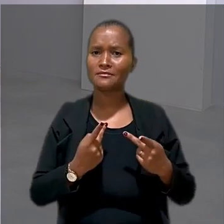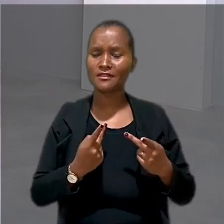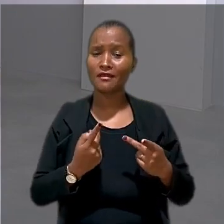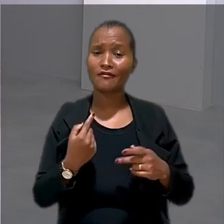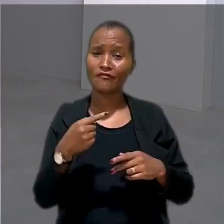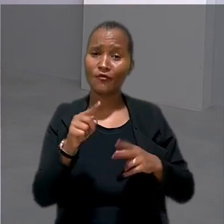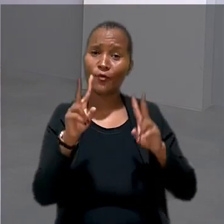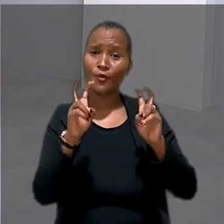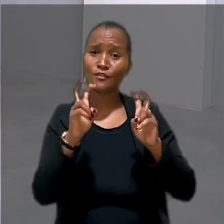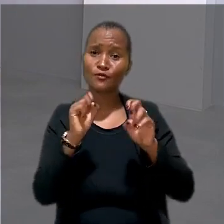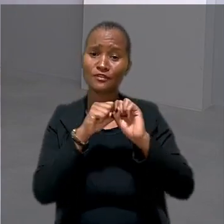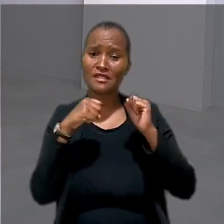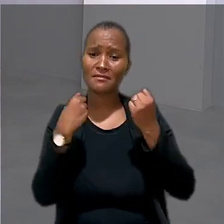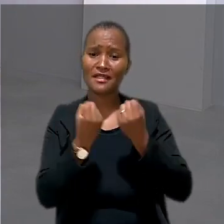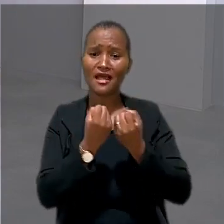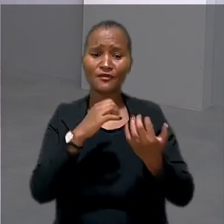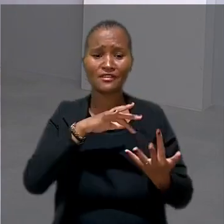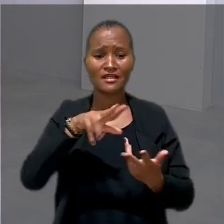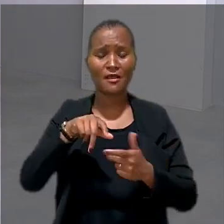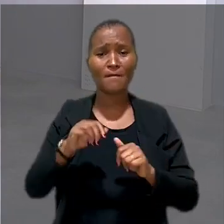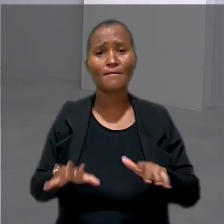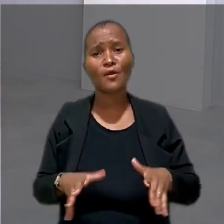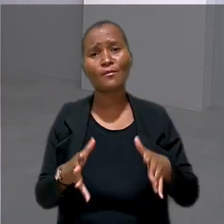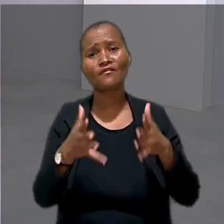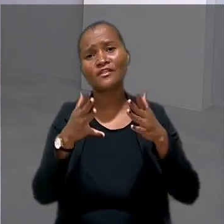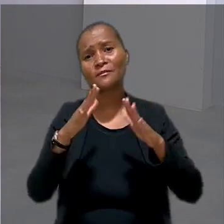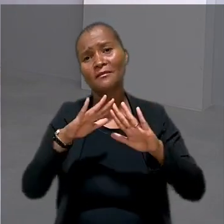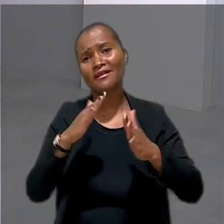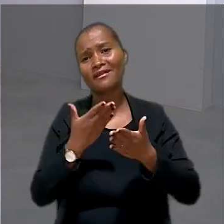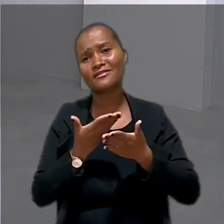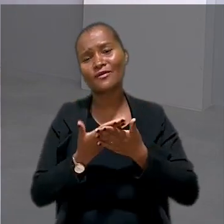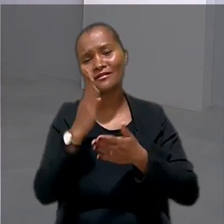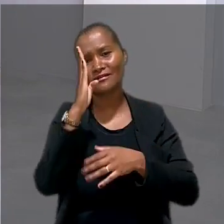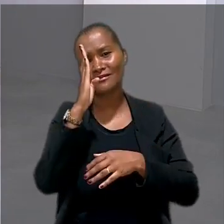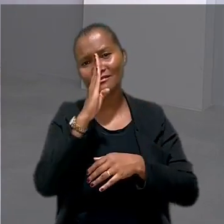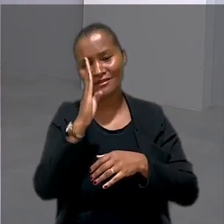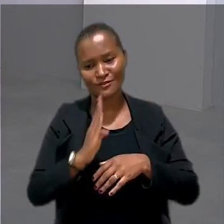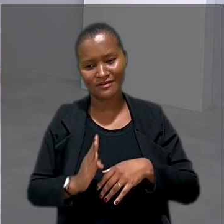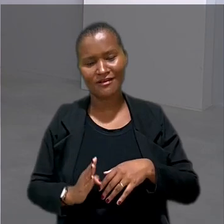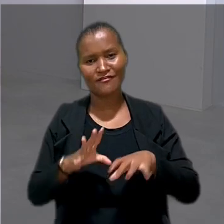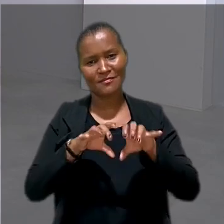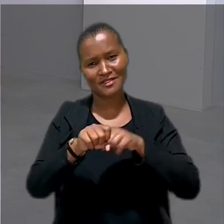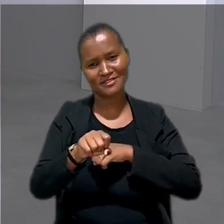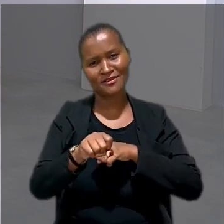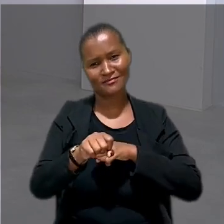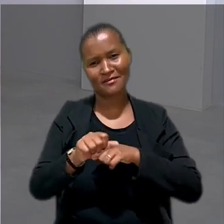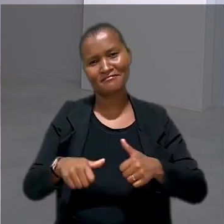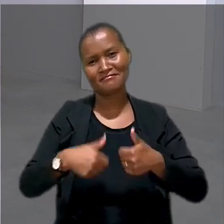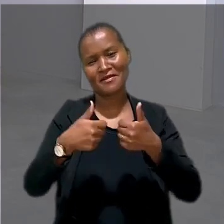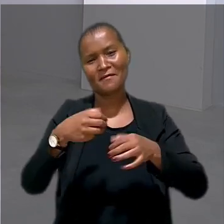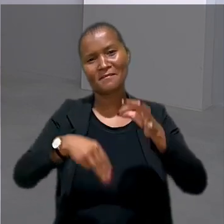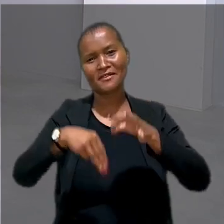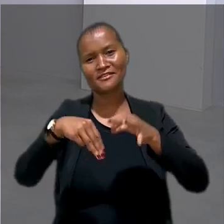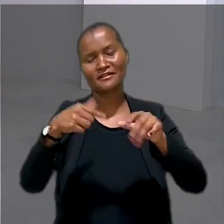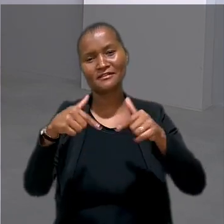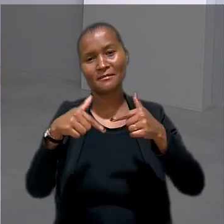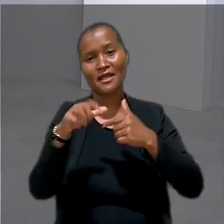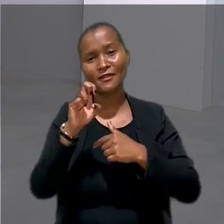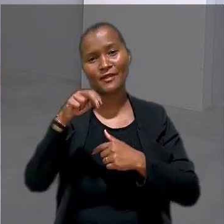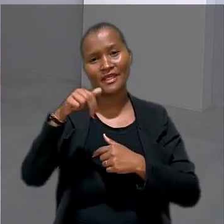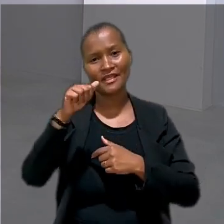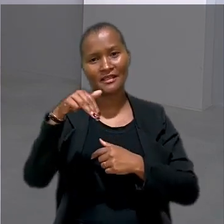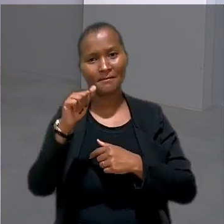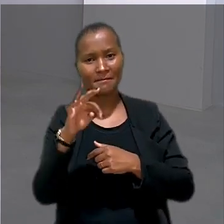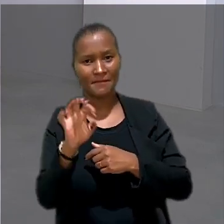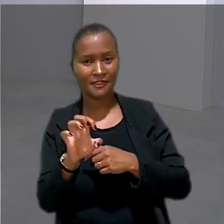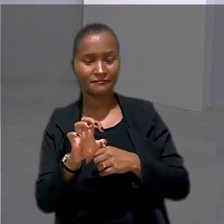Esse foi justamente o assunto do seminário internacional promovido pela Escola Nacional de Formação e Aperfeiçoamento de Magistrados do Trabalho,